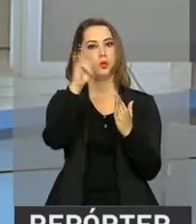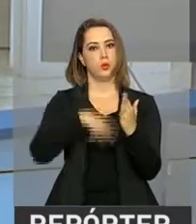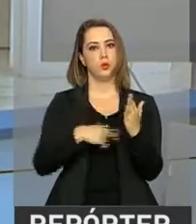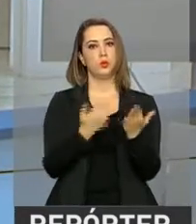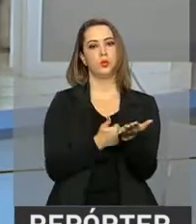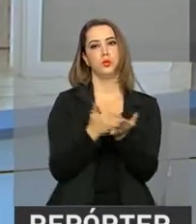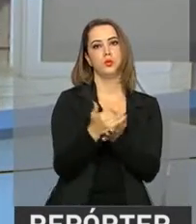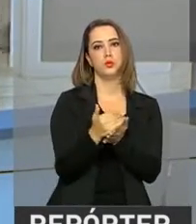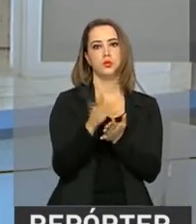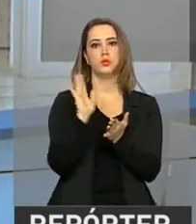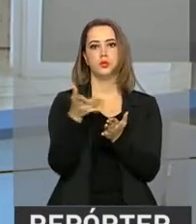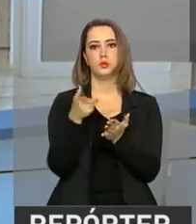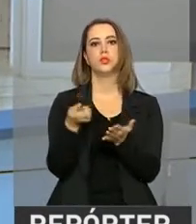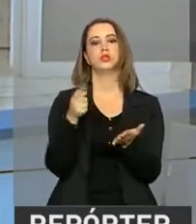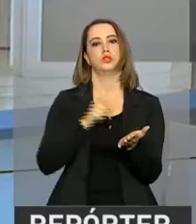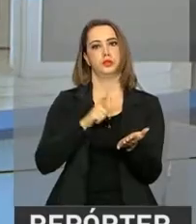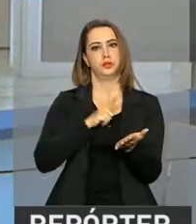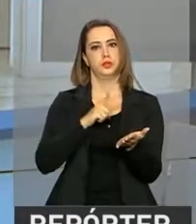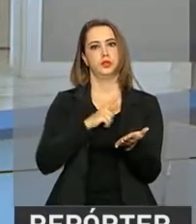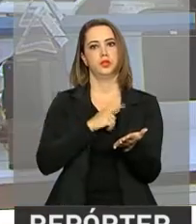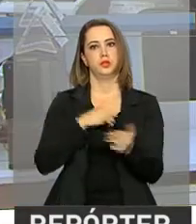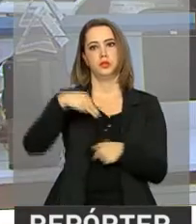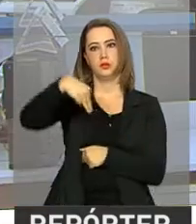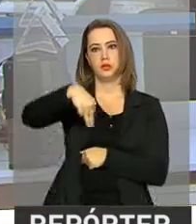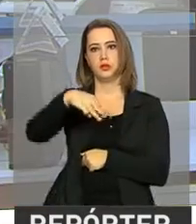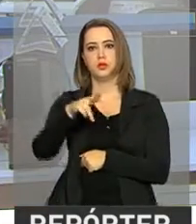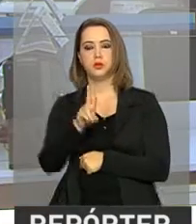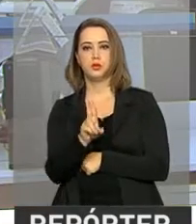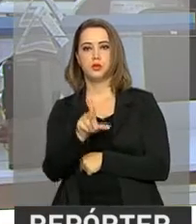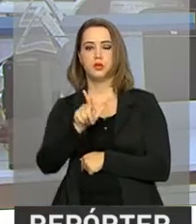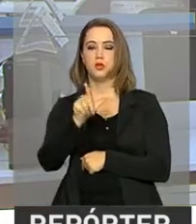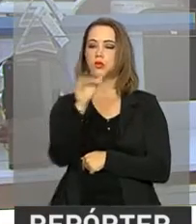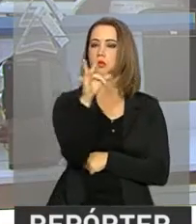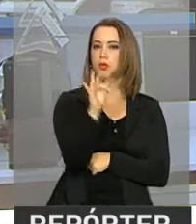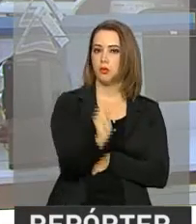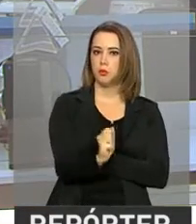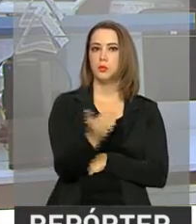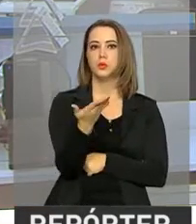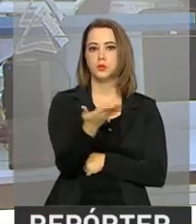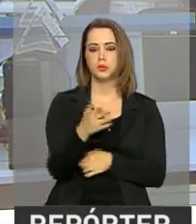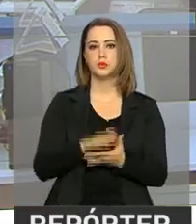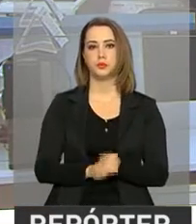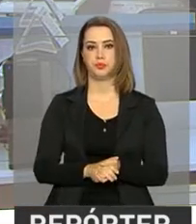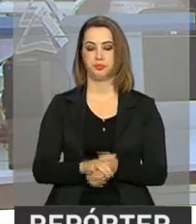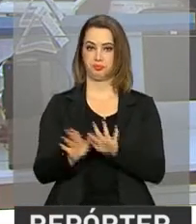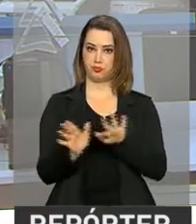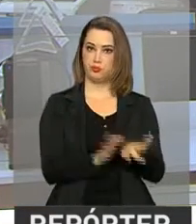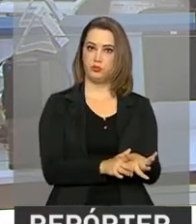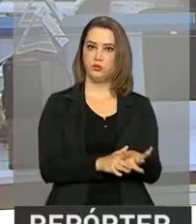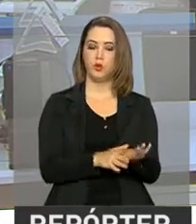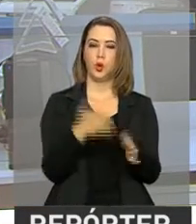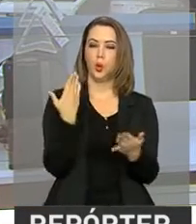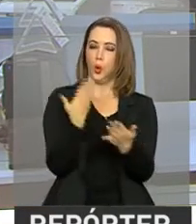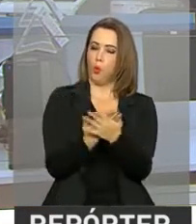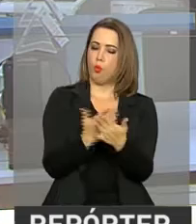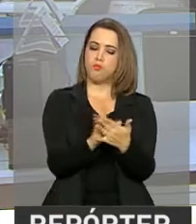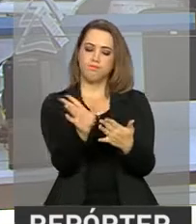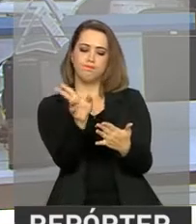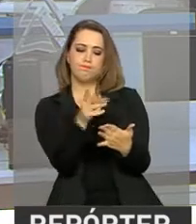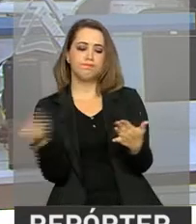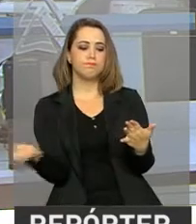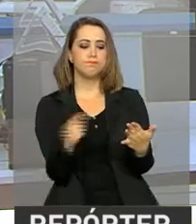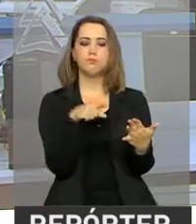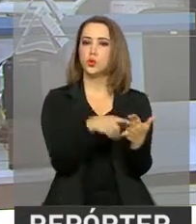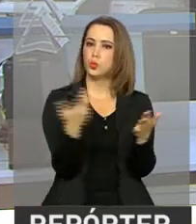serão calculados com multa um estudo inédito sobre os riscos cardiovasculares em adolescentes foi